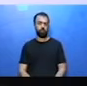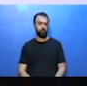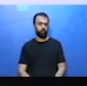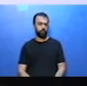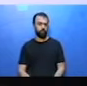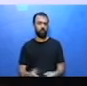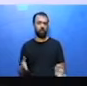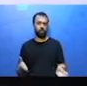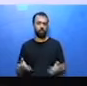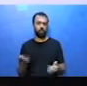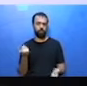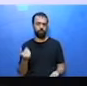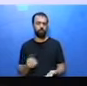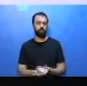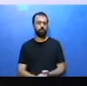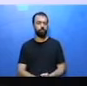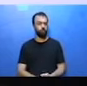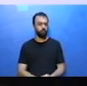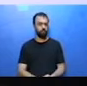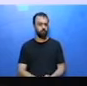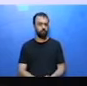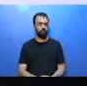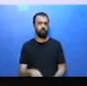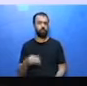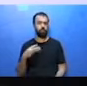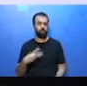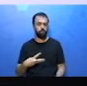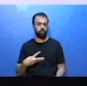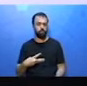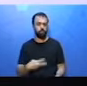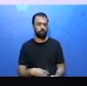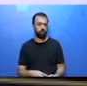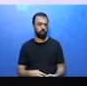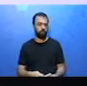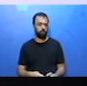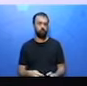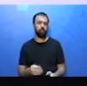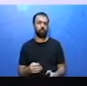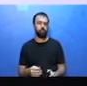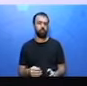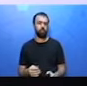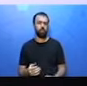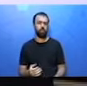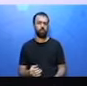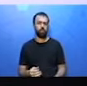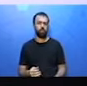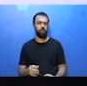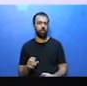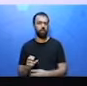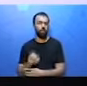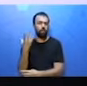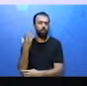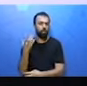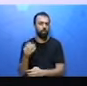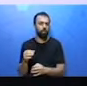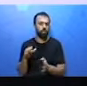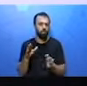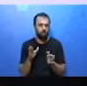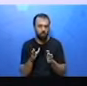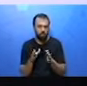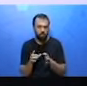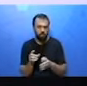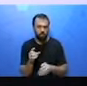agora vamos lá questão 3 foi o que menos ocorreu eu vou vir aqui ao